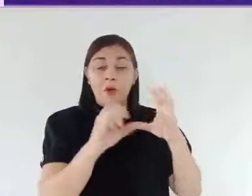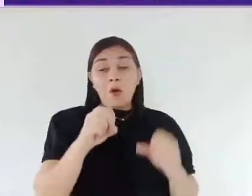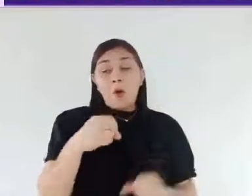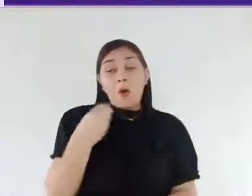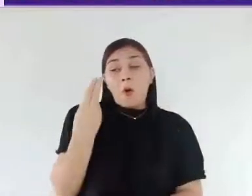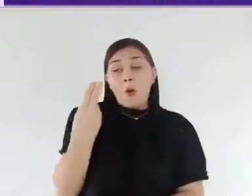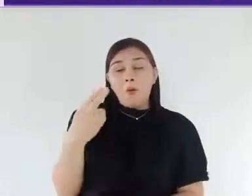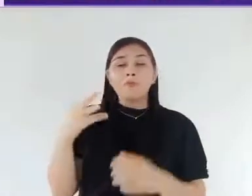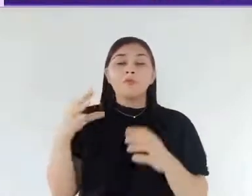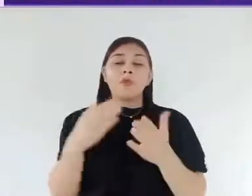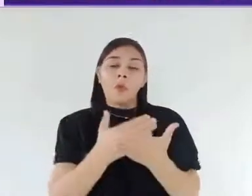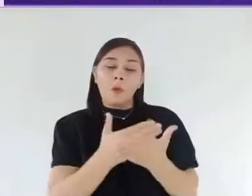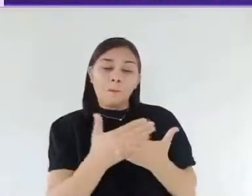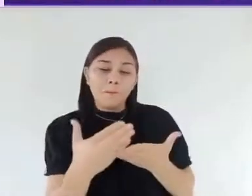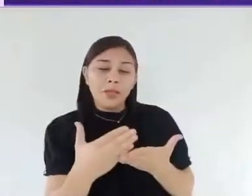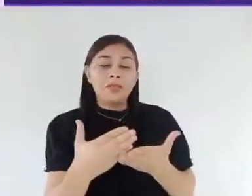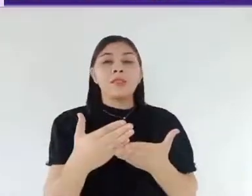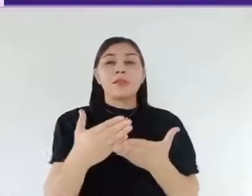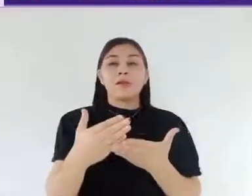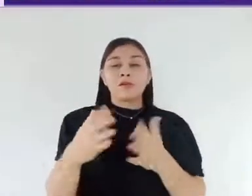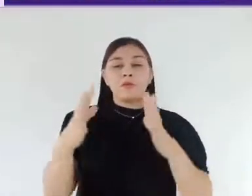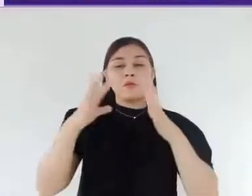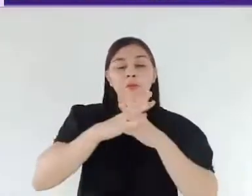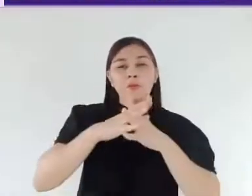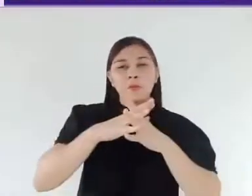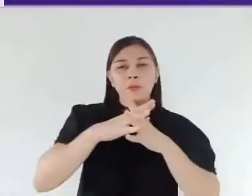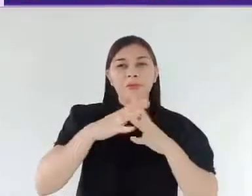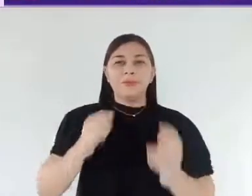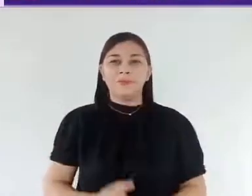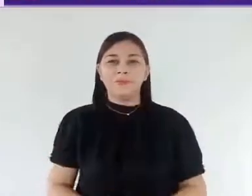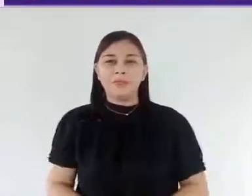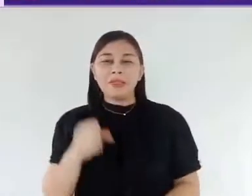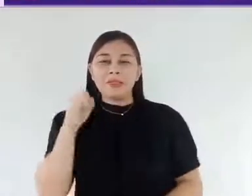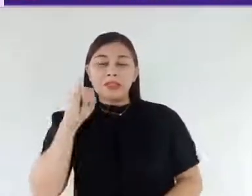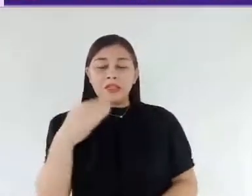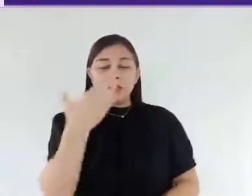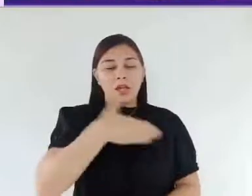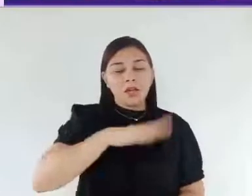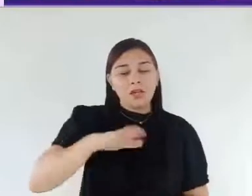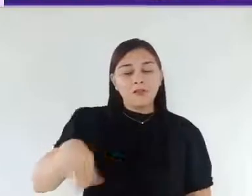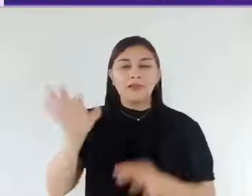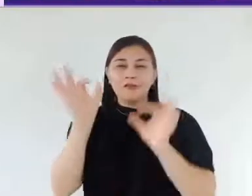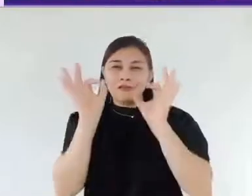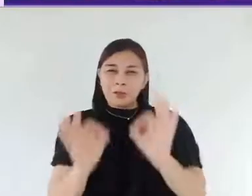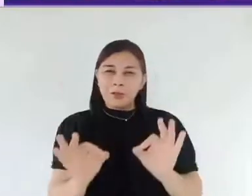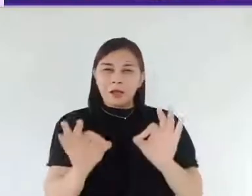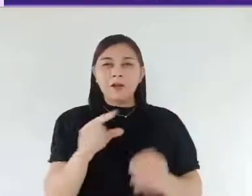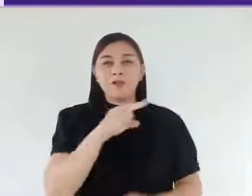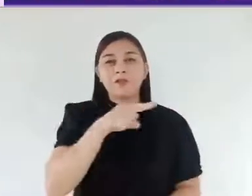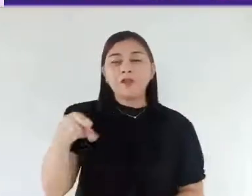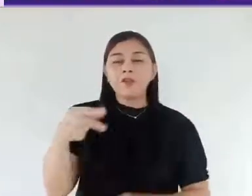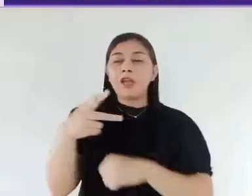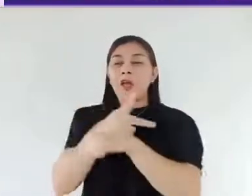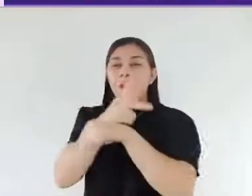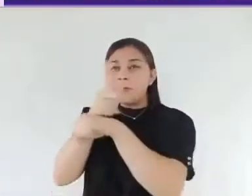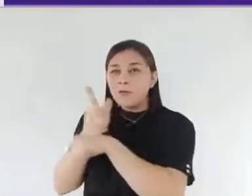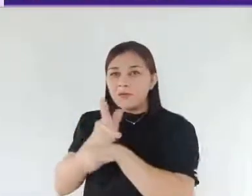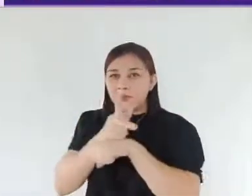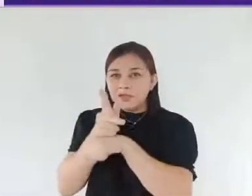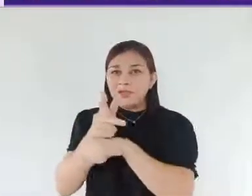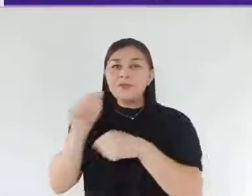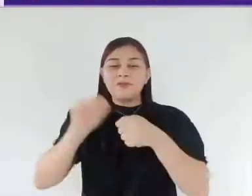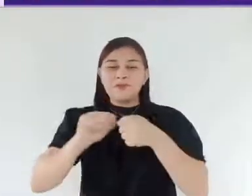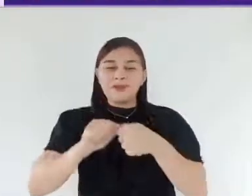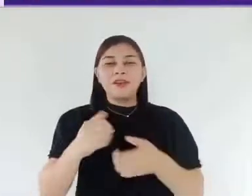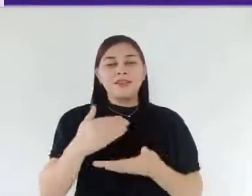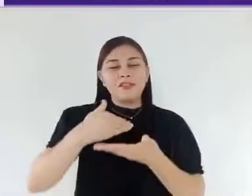se começa com consoante E se ela acertar Você vai fazer um vídeo e mandar para a